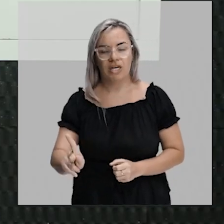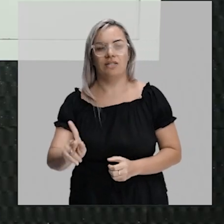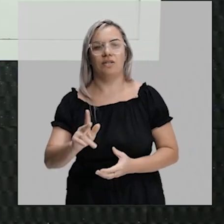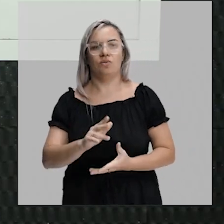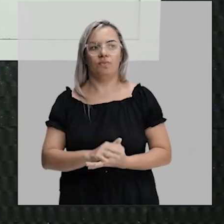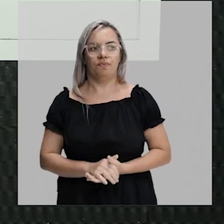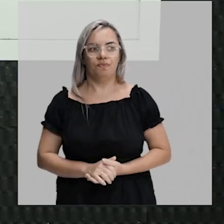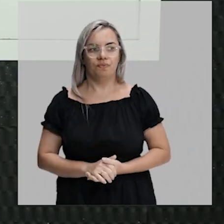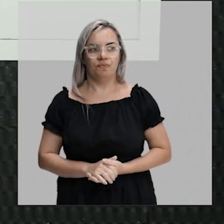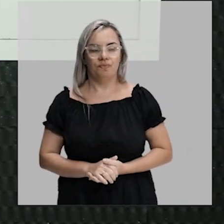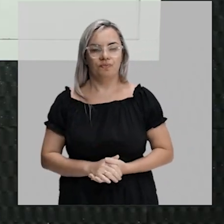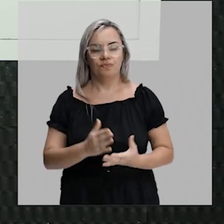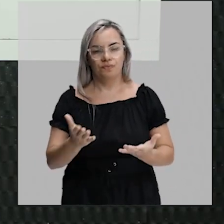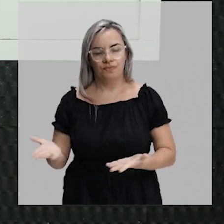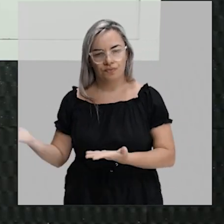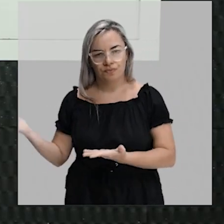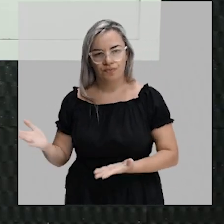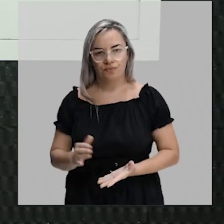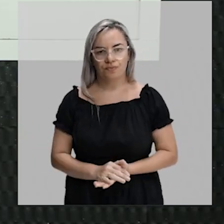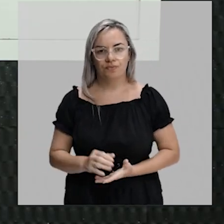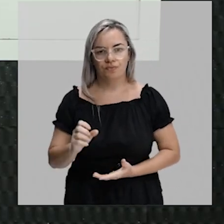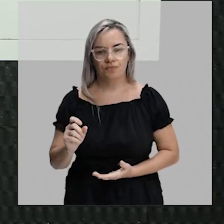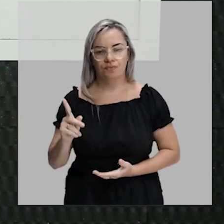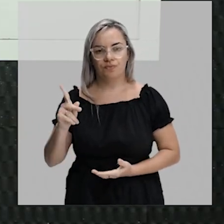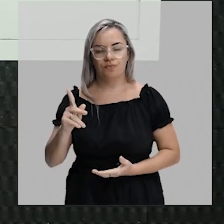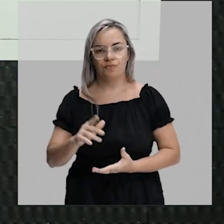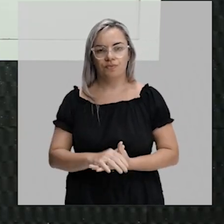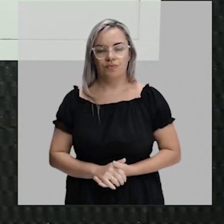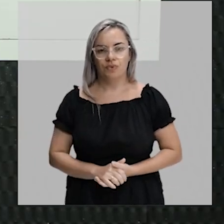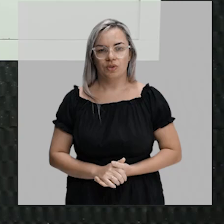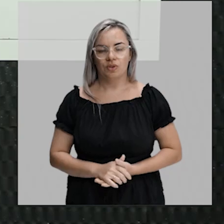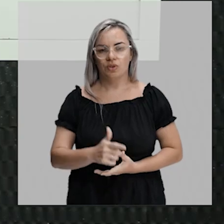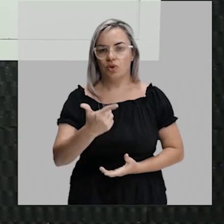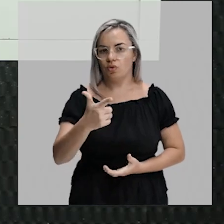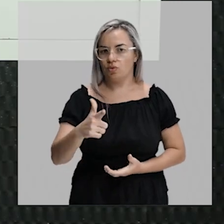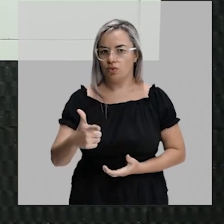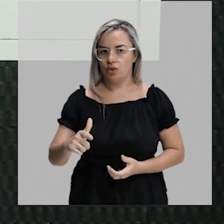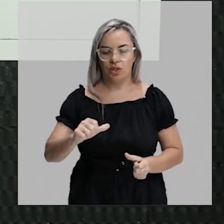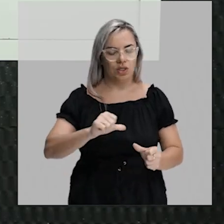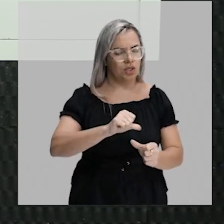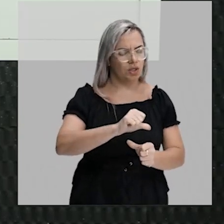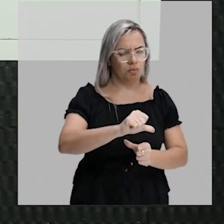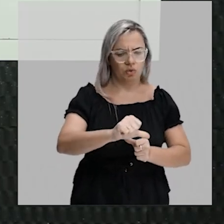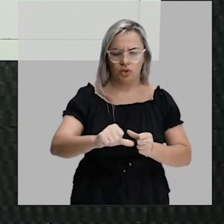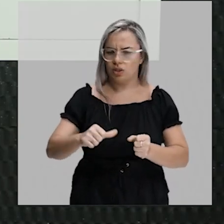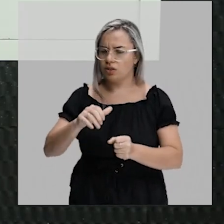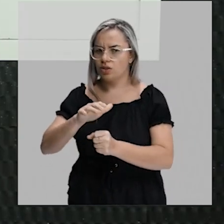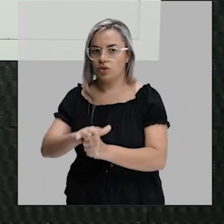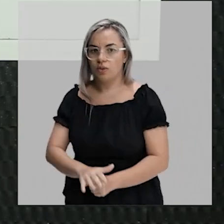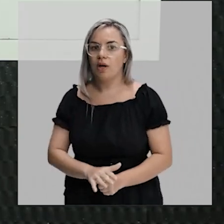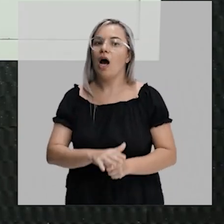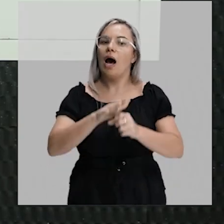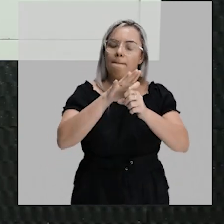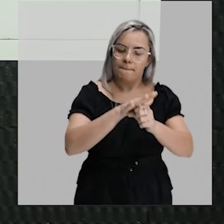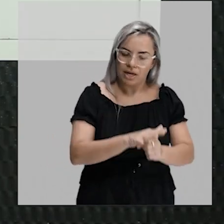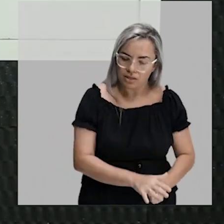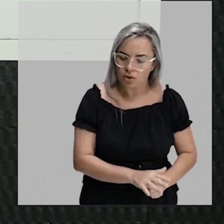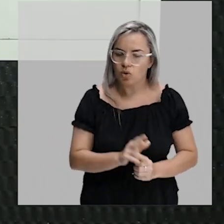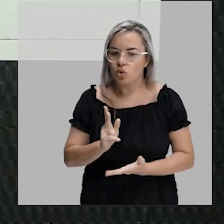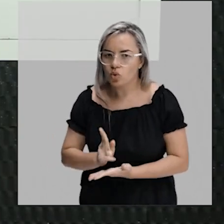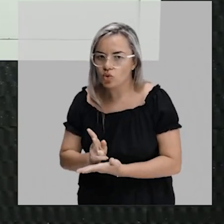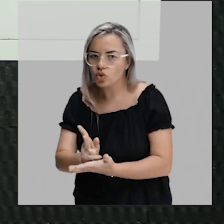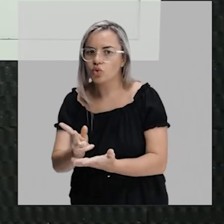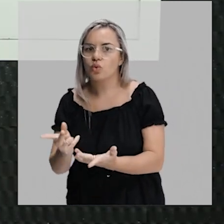pressão, ok? Então não há variação de pressão. Então mantém-se constante a pressão, variando